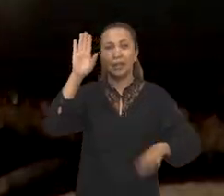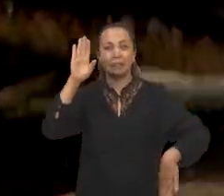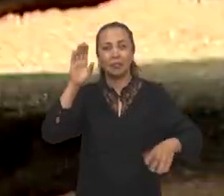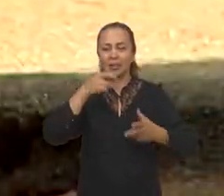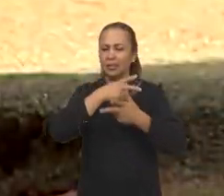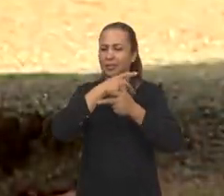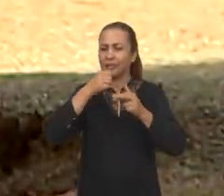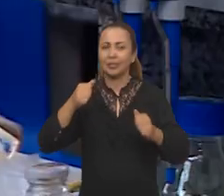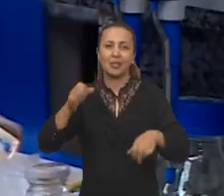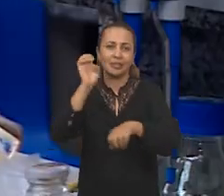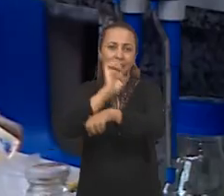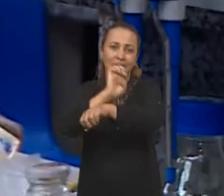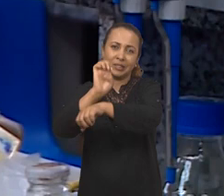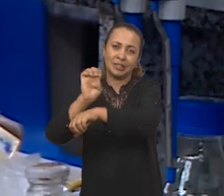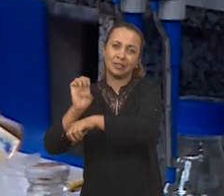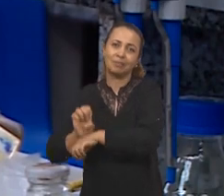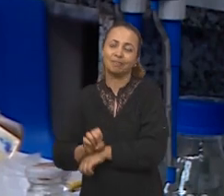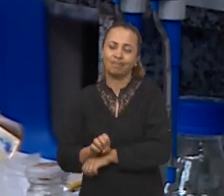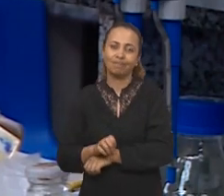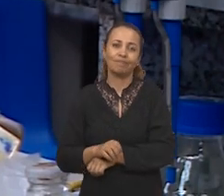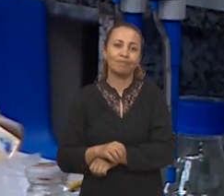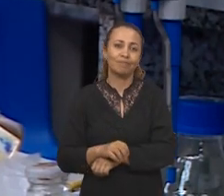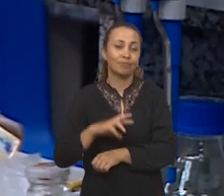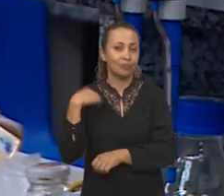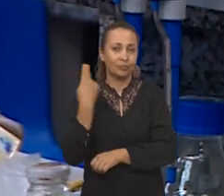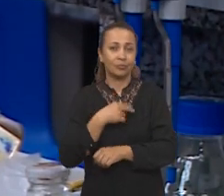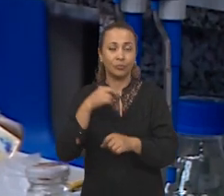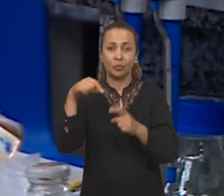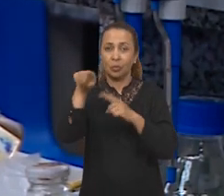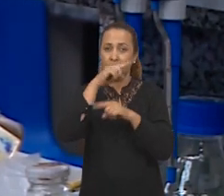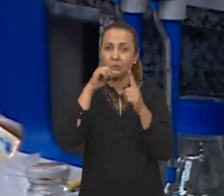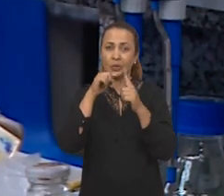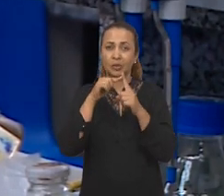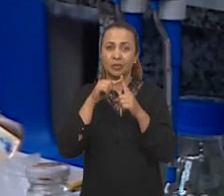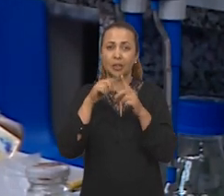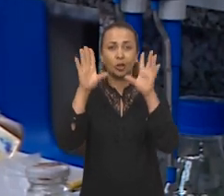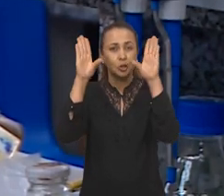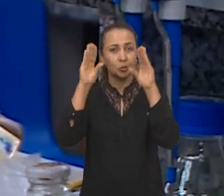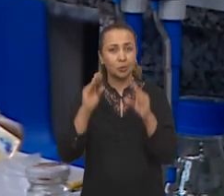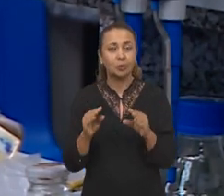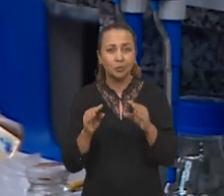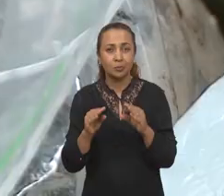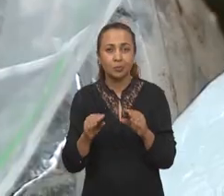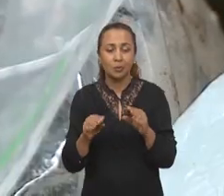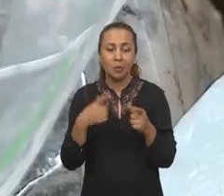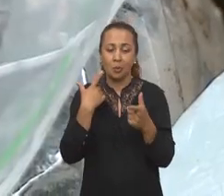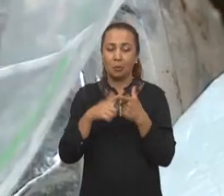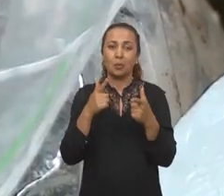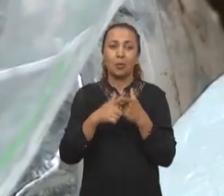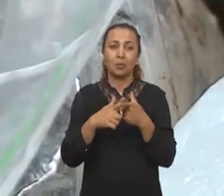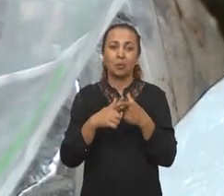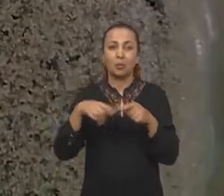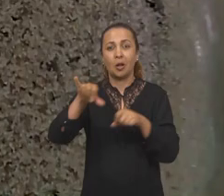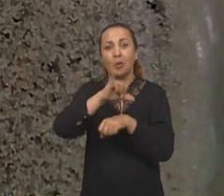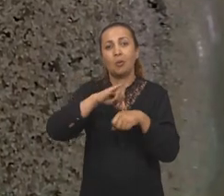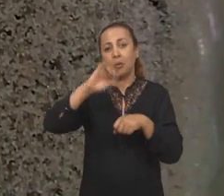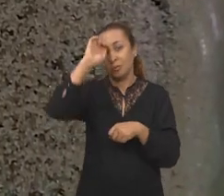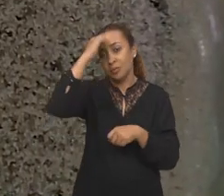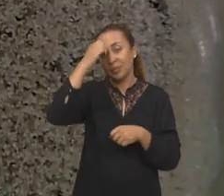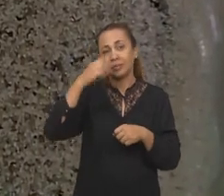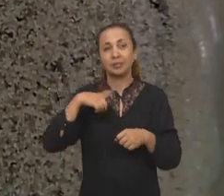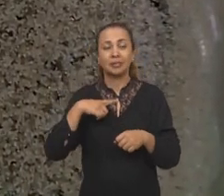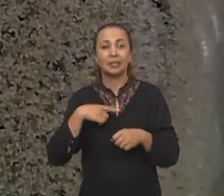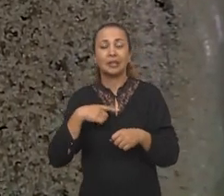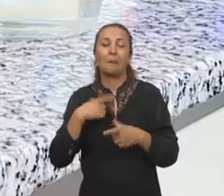de diversos estados e o nosso objetivo é reduzir um pacto que o petróleo que o derramamento de petróleo